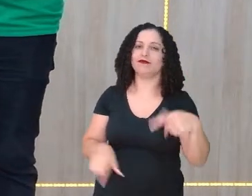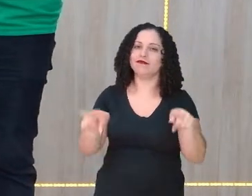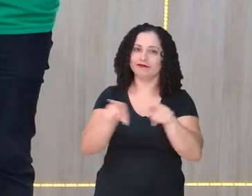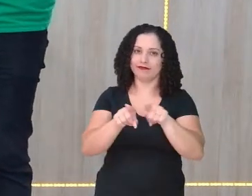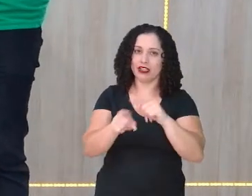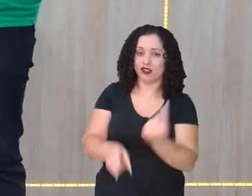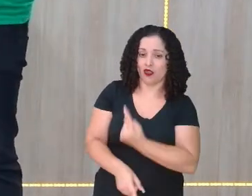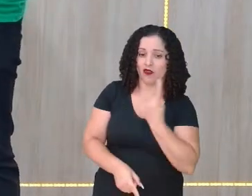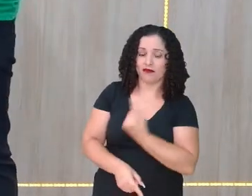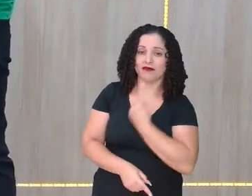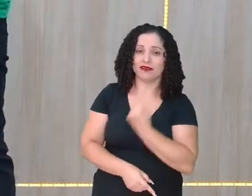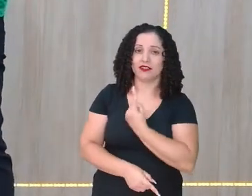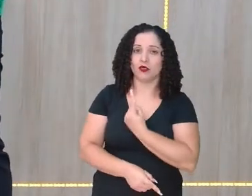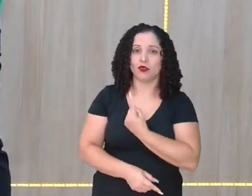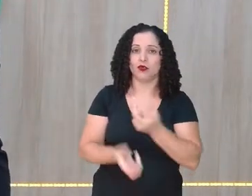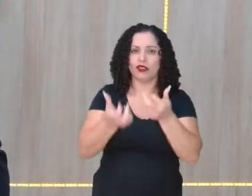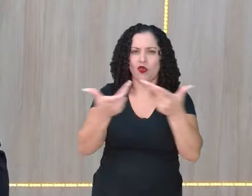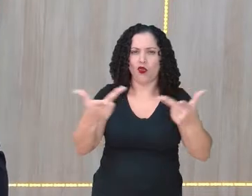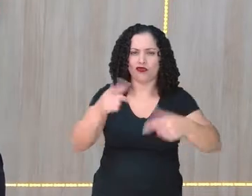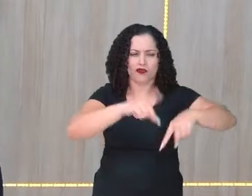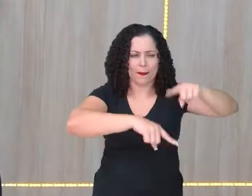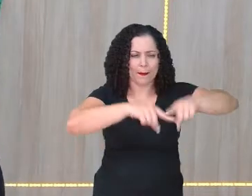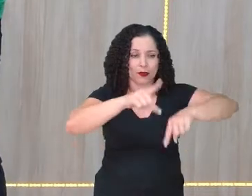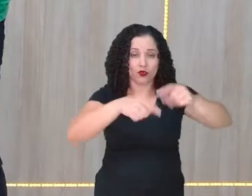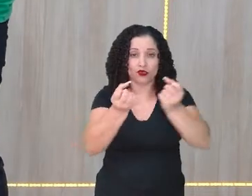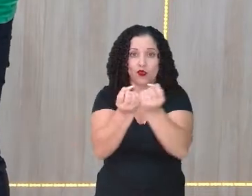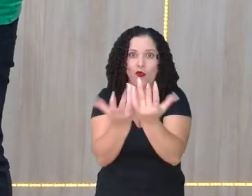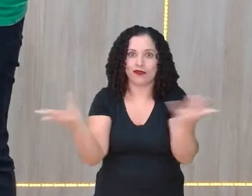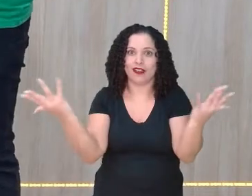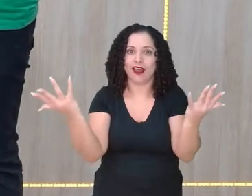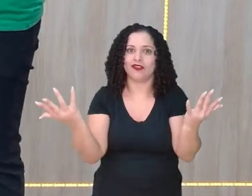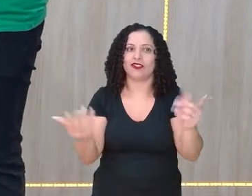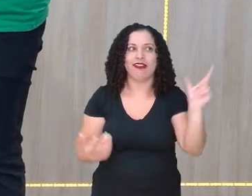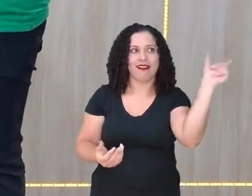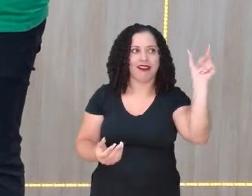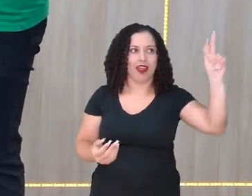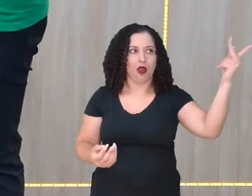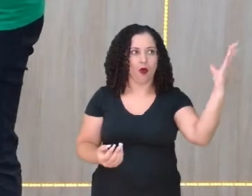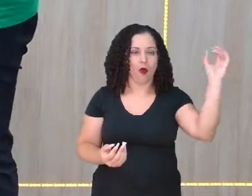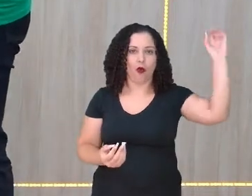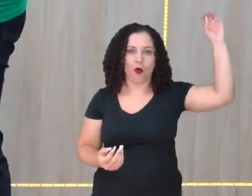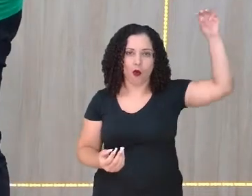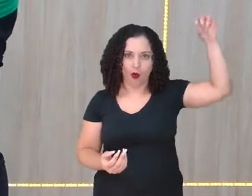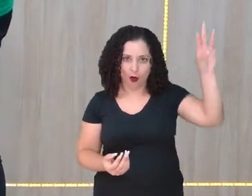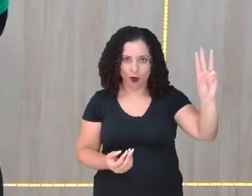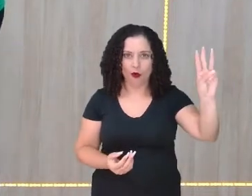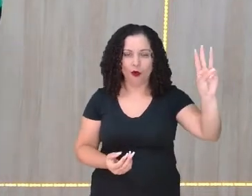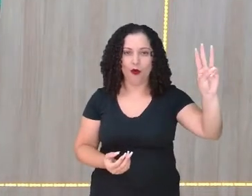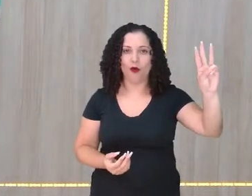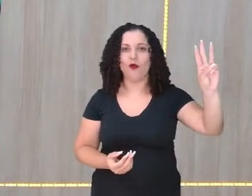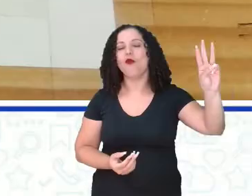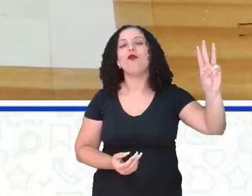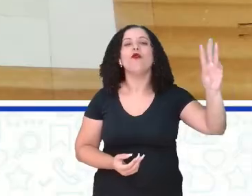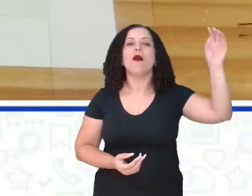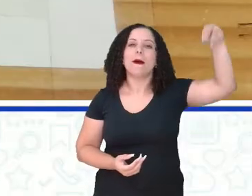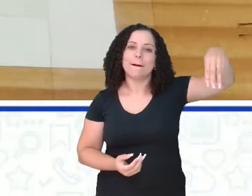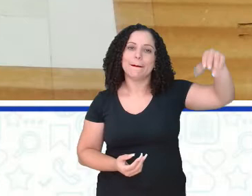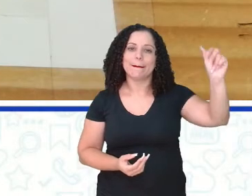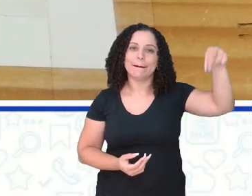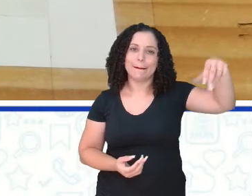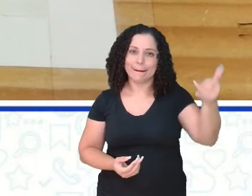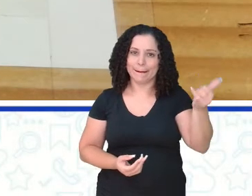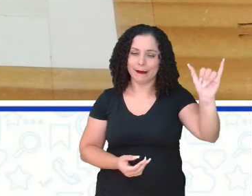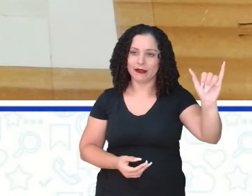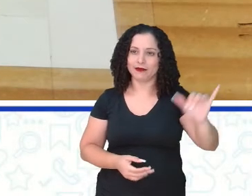how much. Para aquilo que é físico e que tem grandes quantidades, eu vou usar how many, beleza? Vamos lá, passou essa dúvida aí?